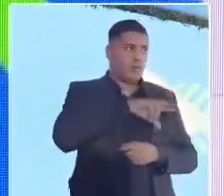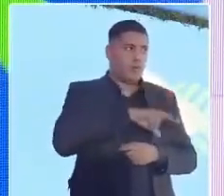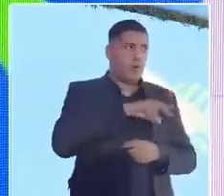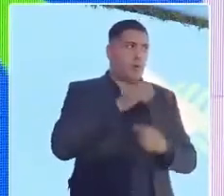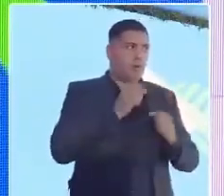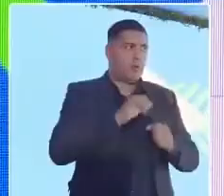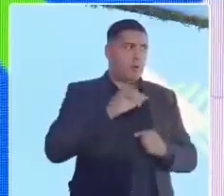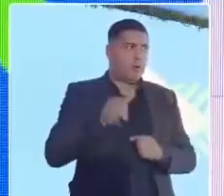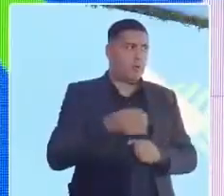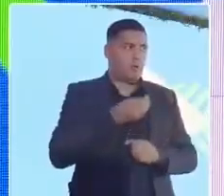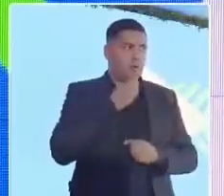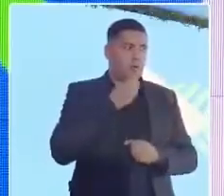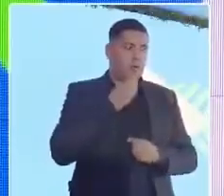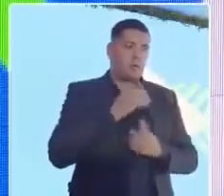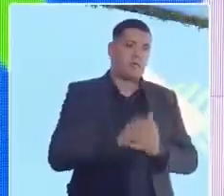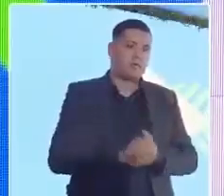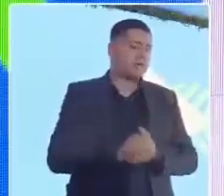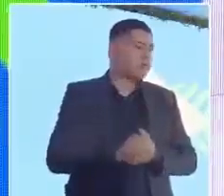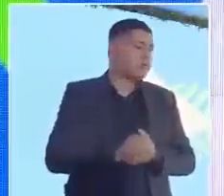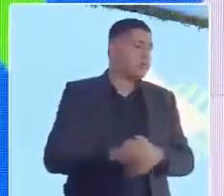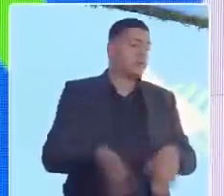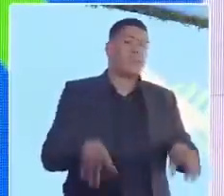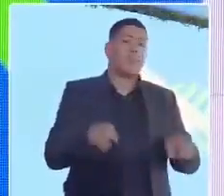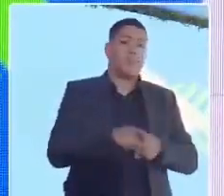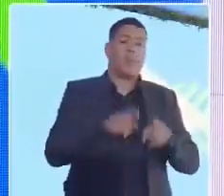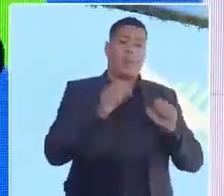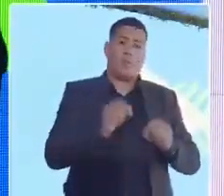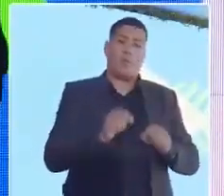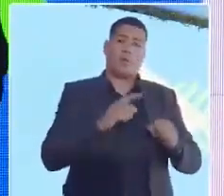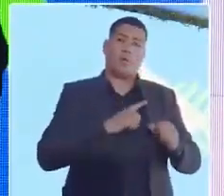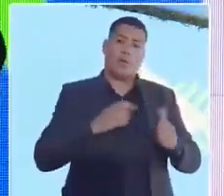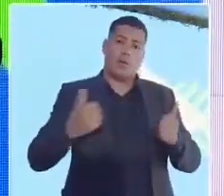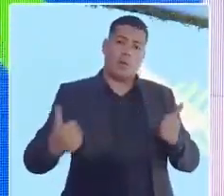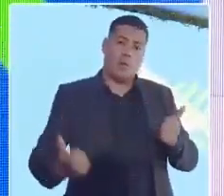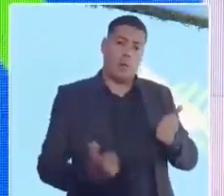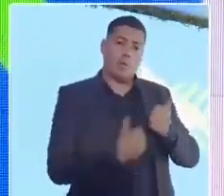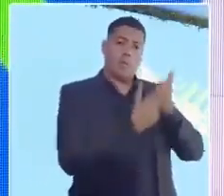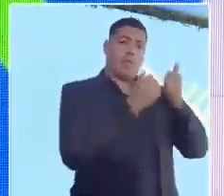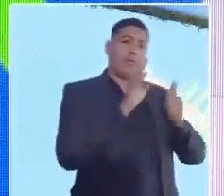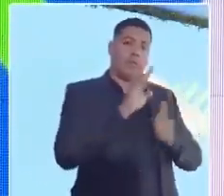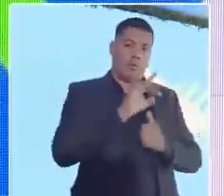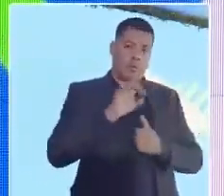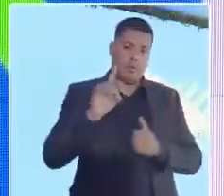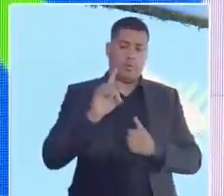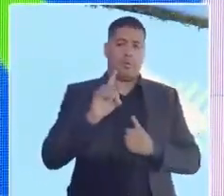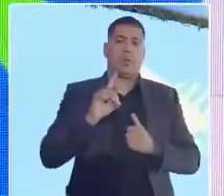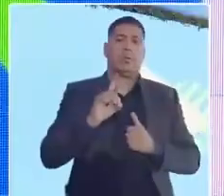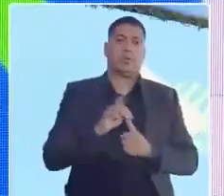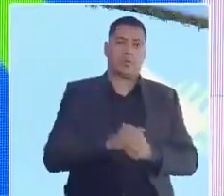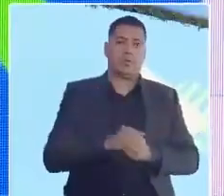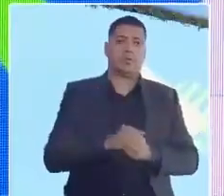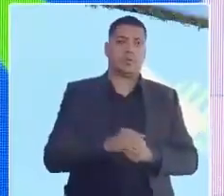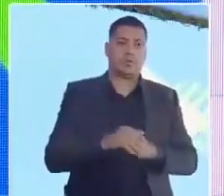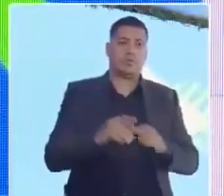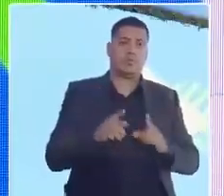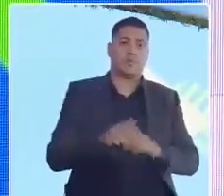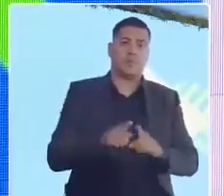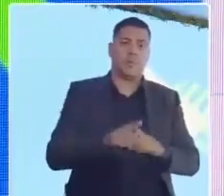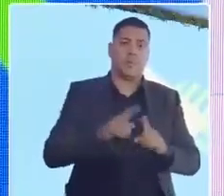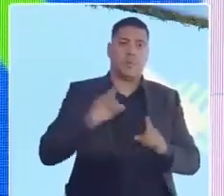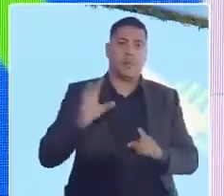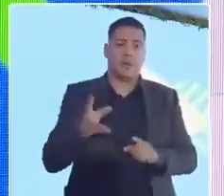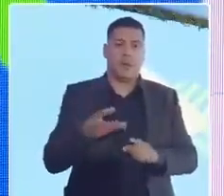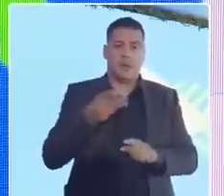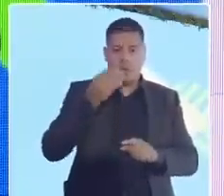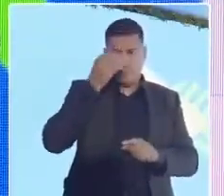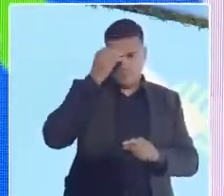oportunidade podem contar com apoio do BID na liderança dos bancos materiais na contribuição ajuda no